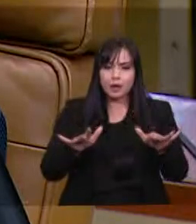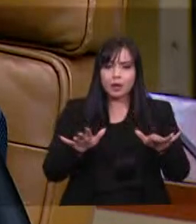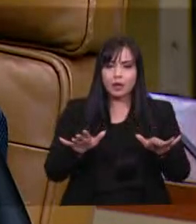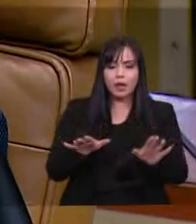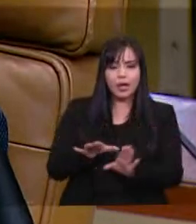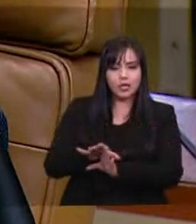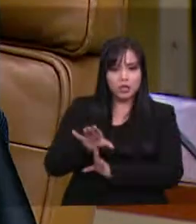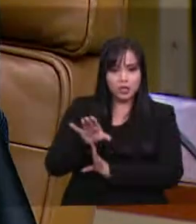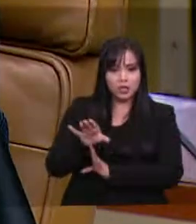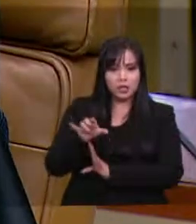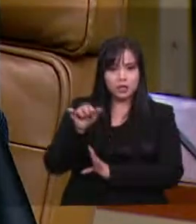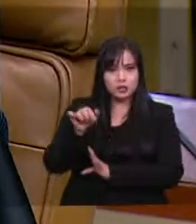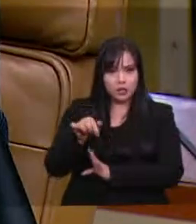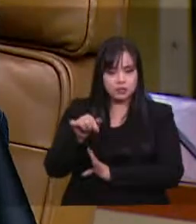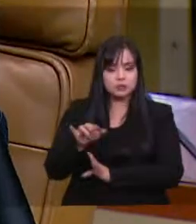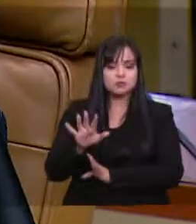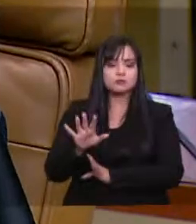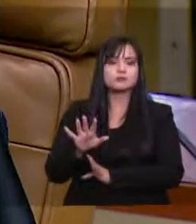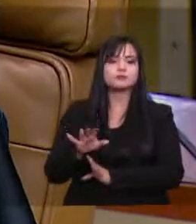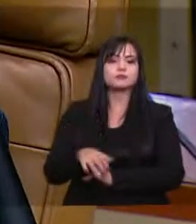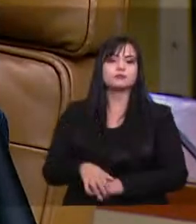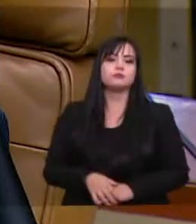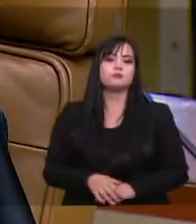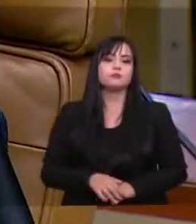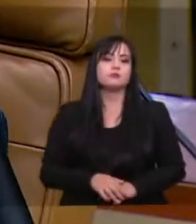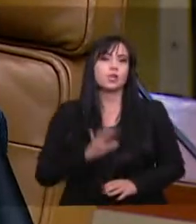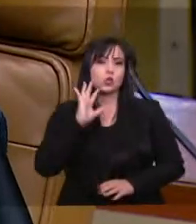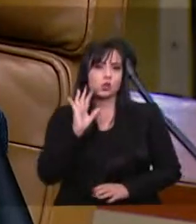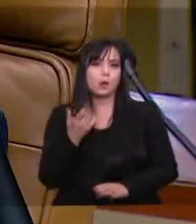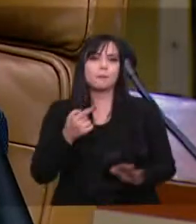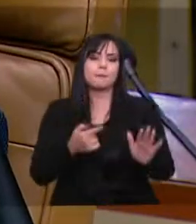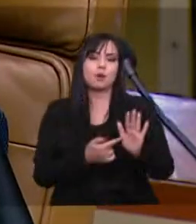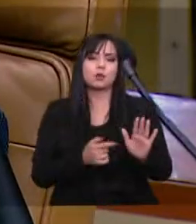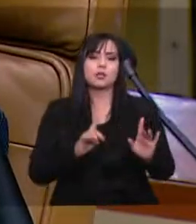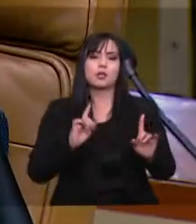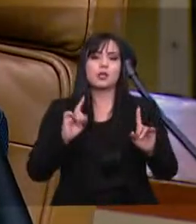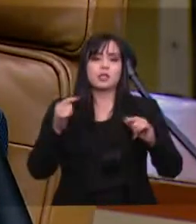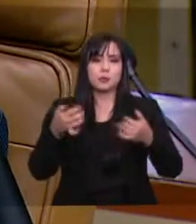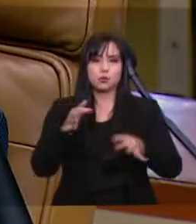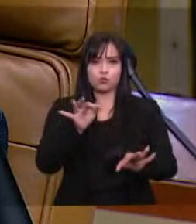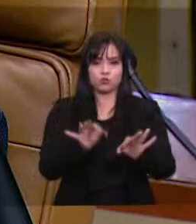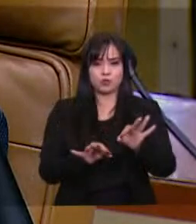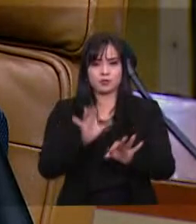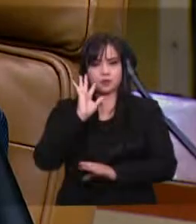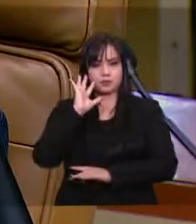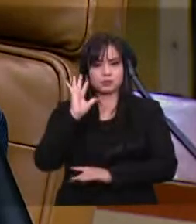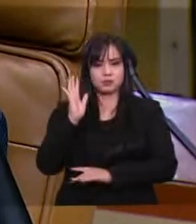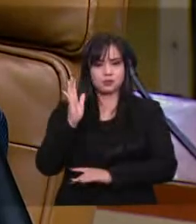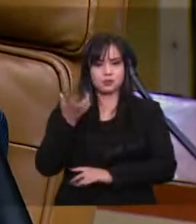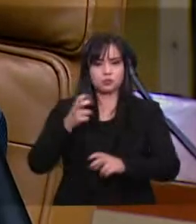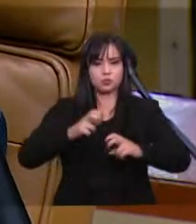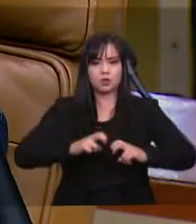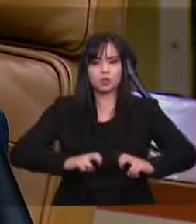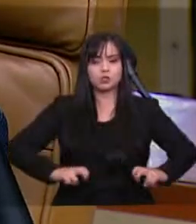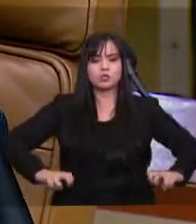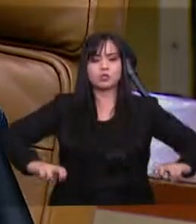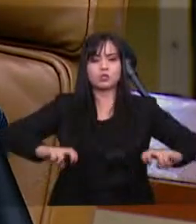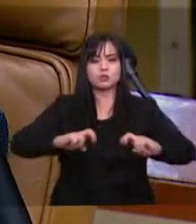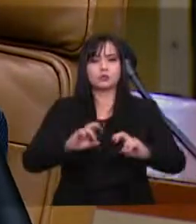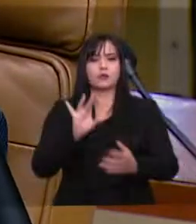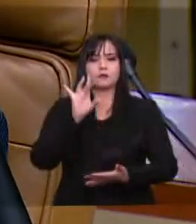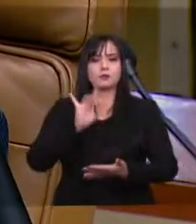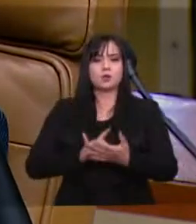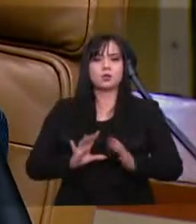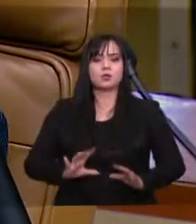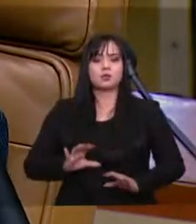de execução das reprimendas em pós após o trânsito em julgado da decisão colegiada o